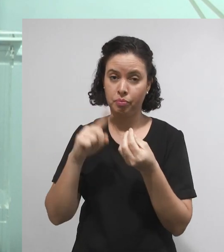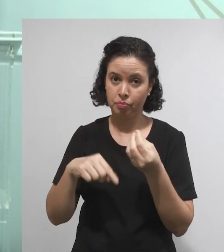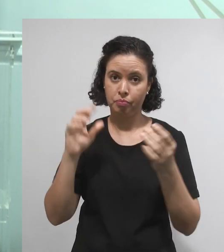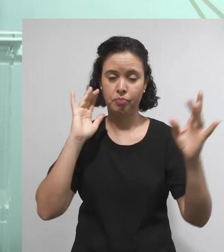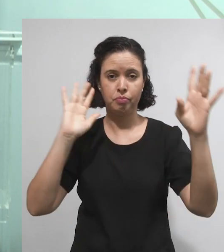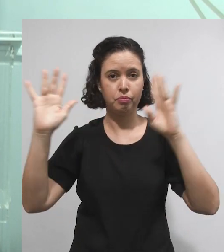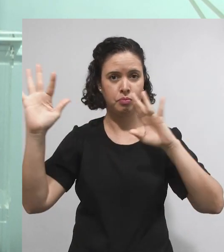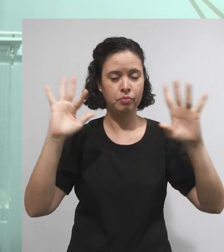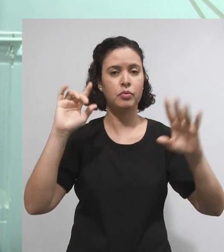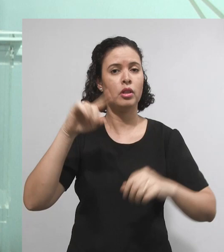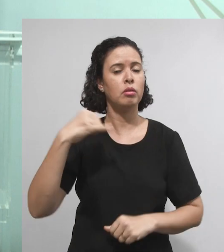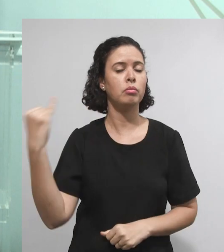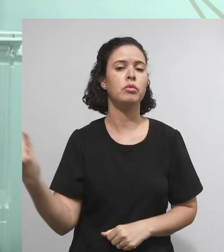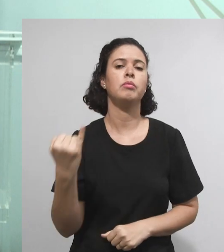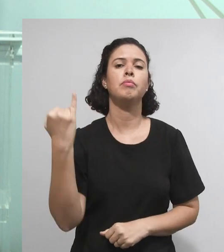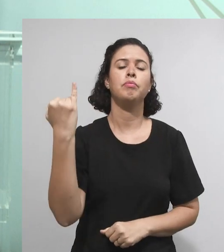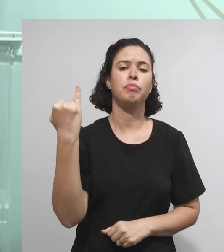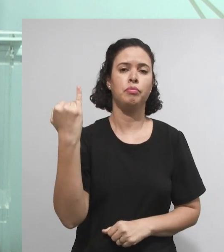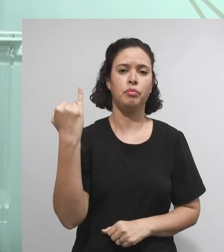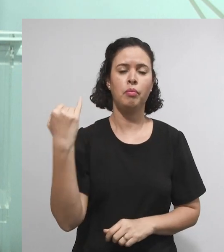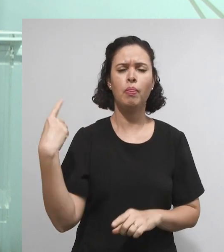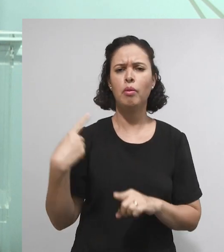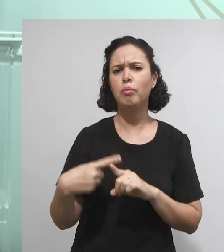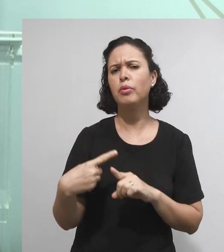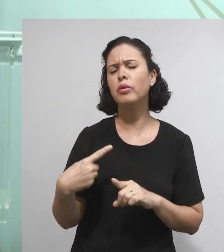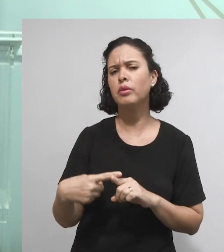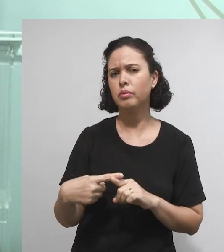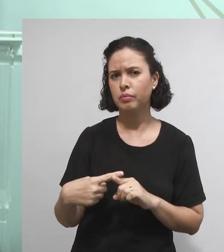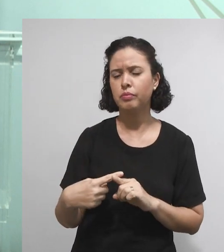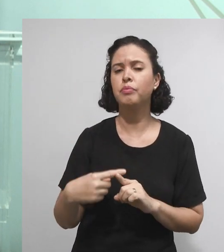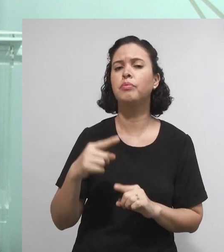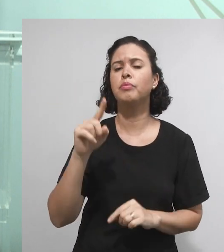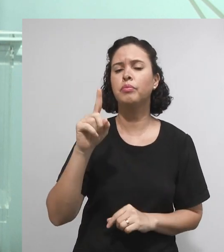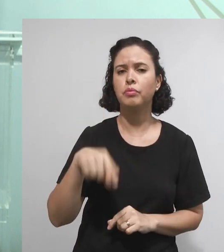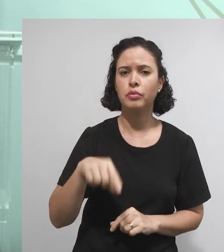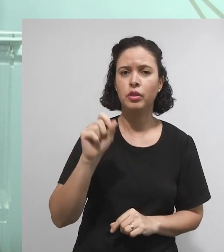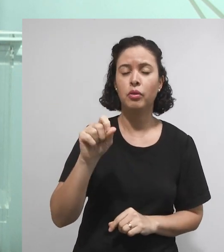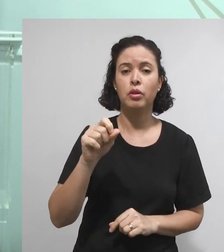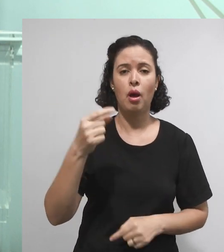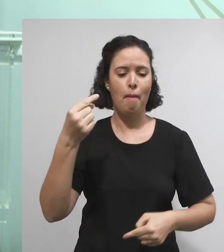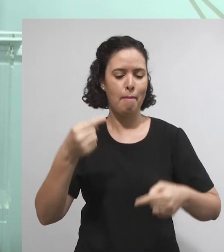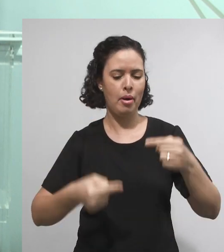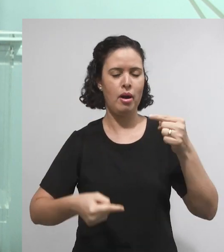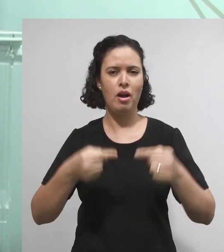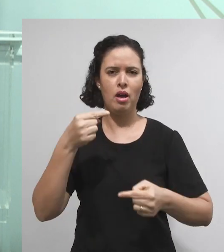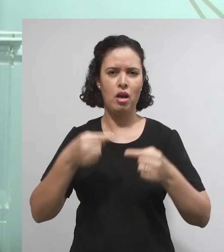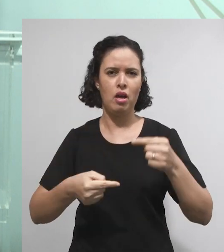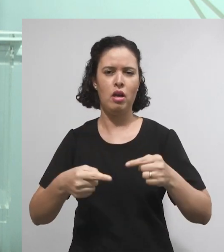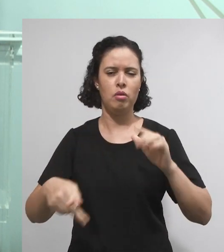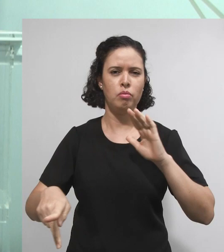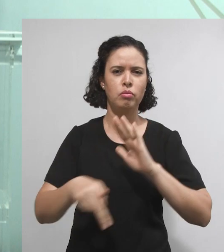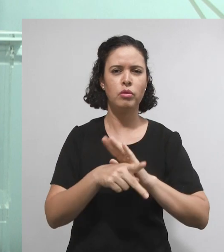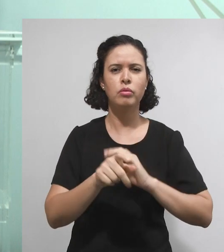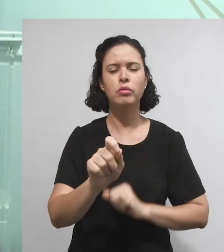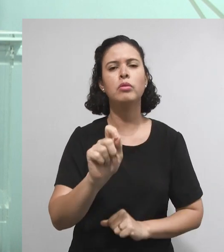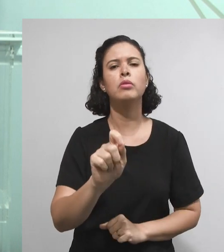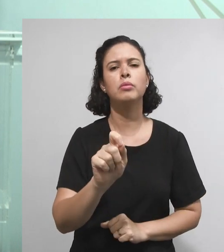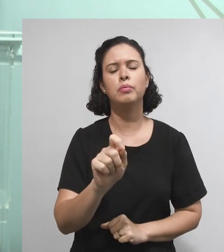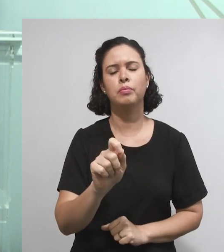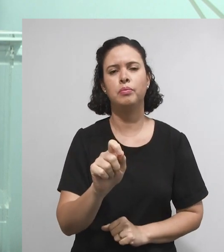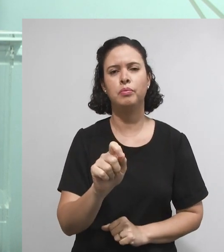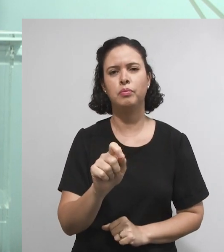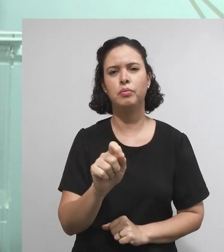Essa reflexão ela é muito importante porque ela compreende a discussão a respeito